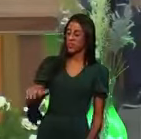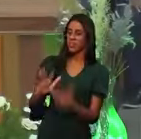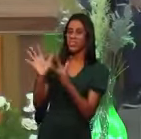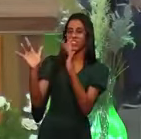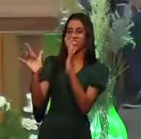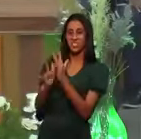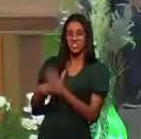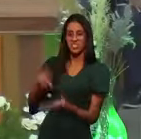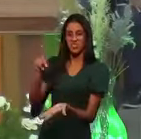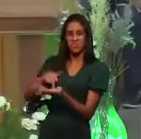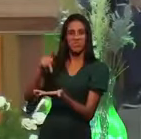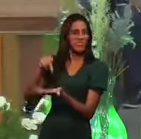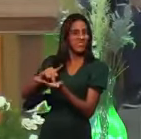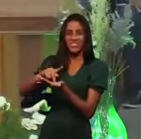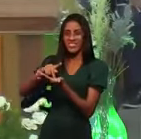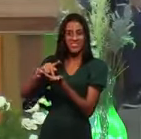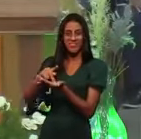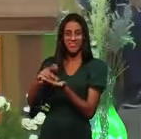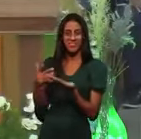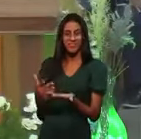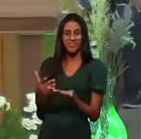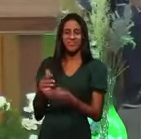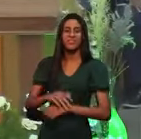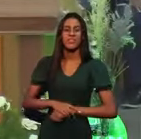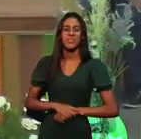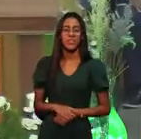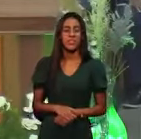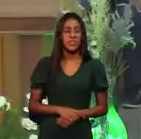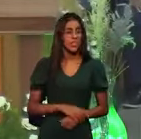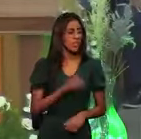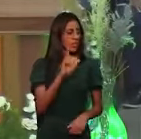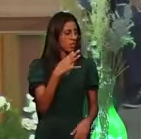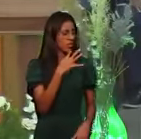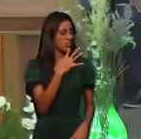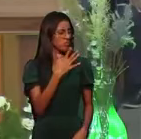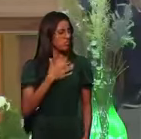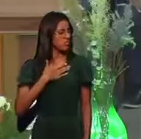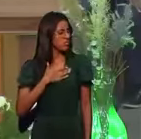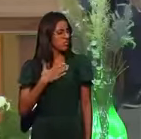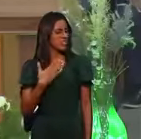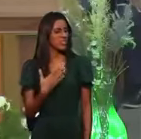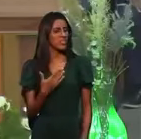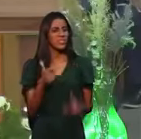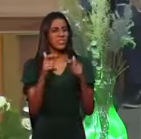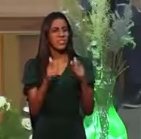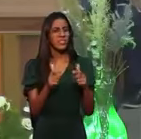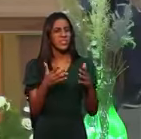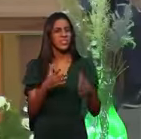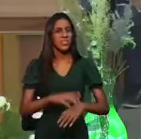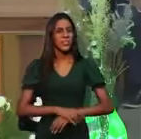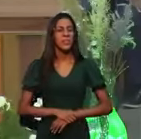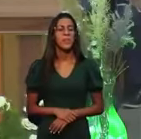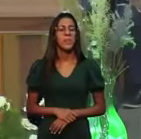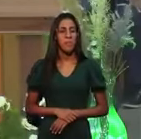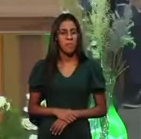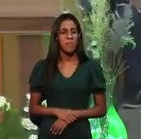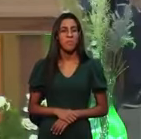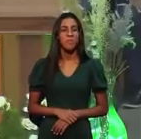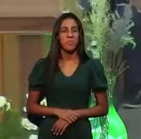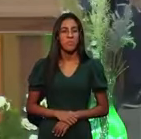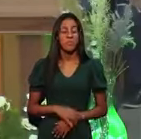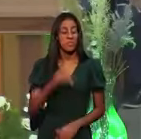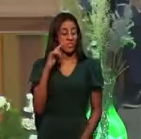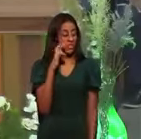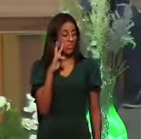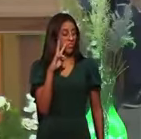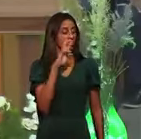não há mentira. E ele disse: de onde é que tu me conheces, Jesus? Antes que Filipe te chamasse, eu te vi debaixo